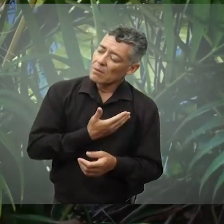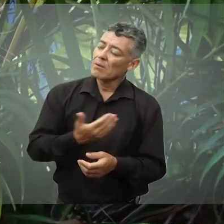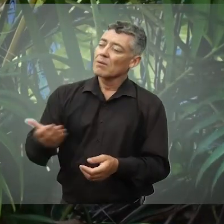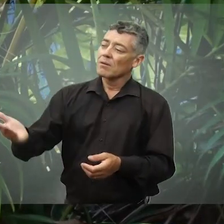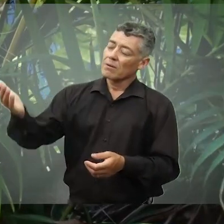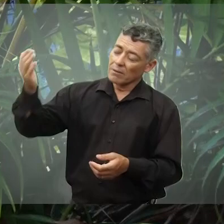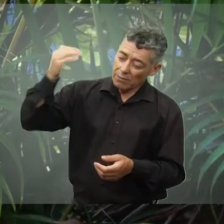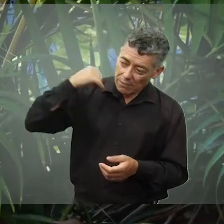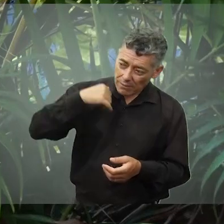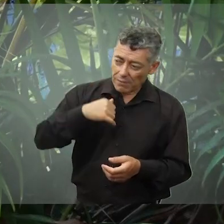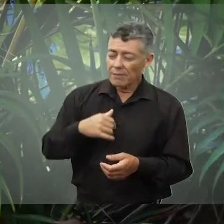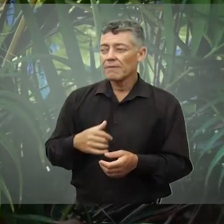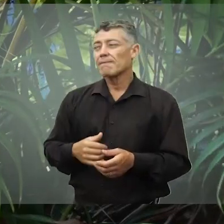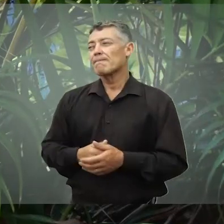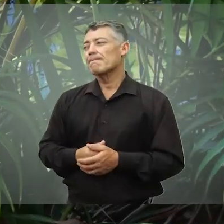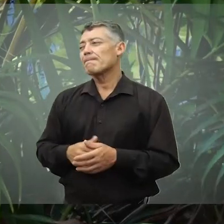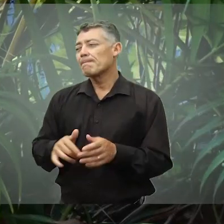Vem